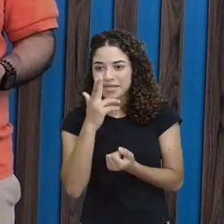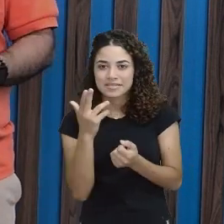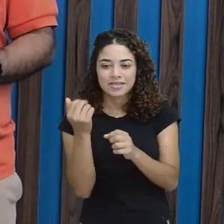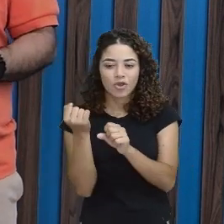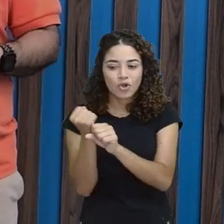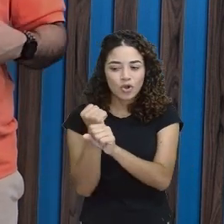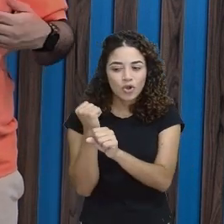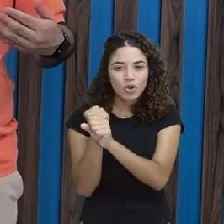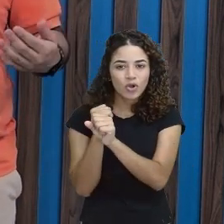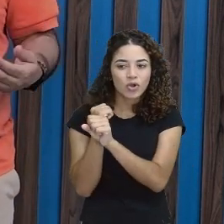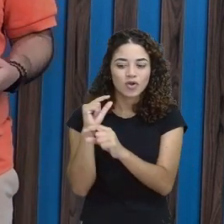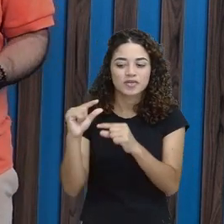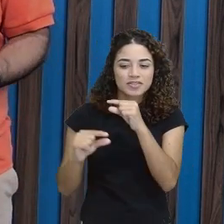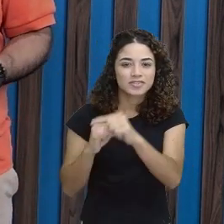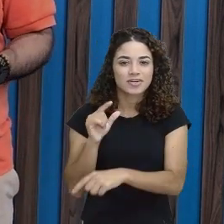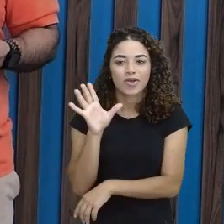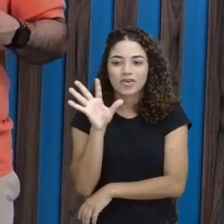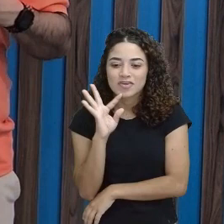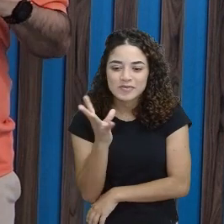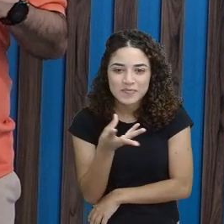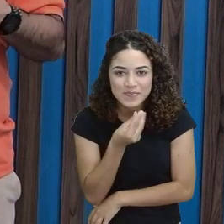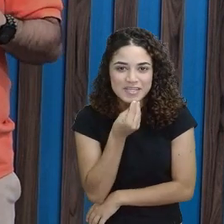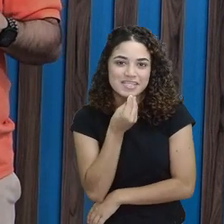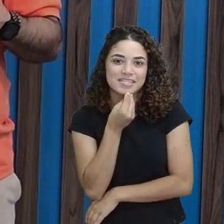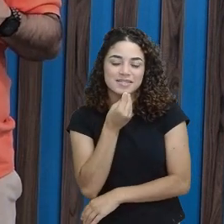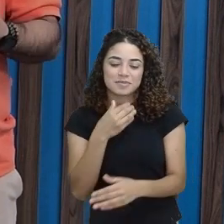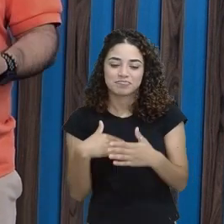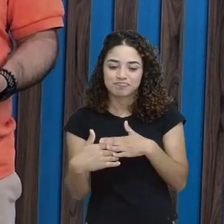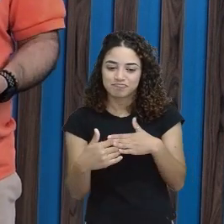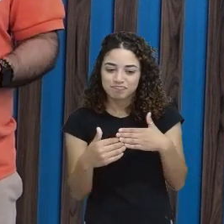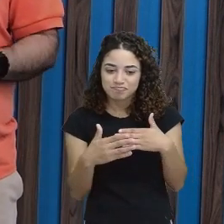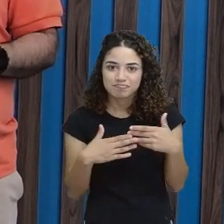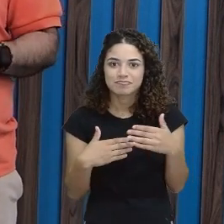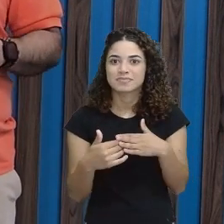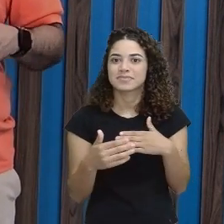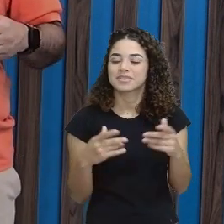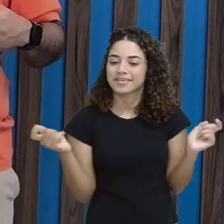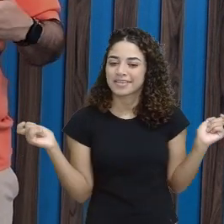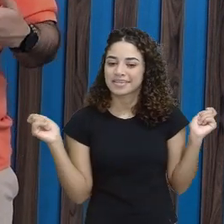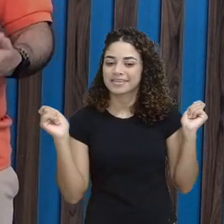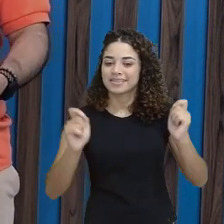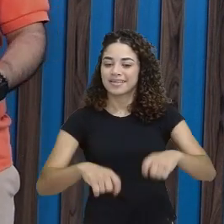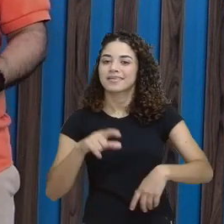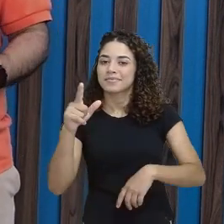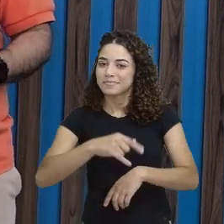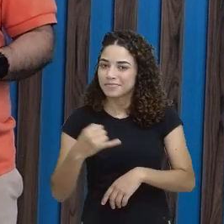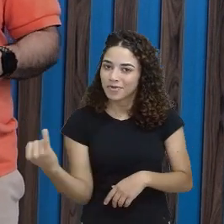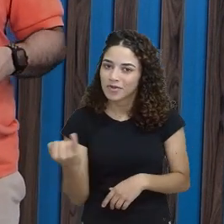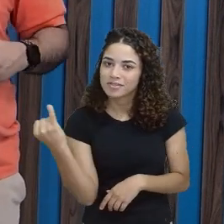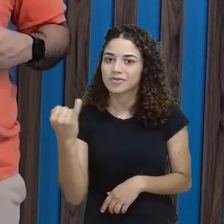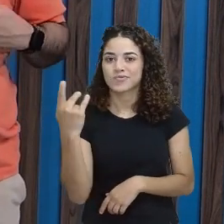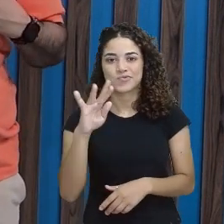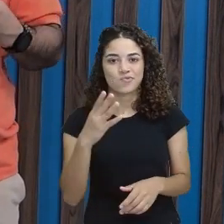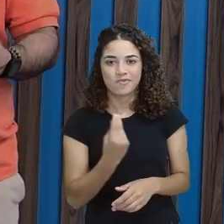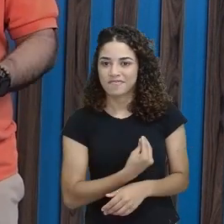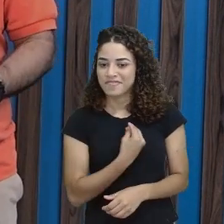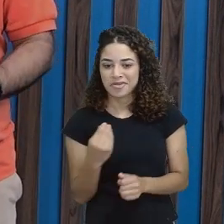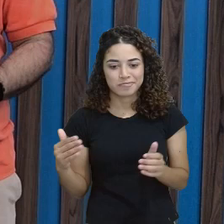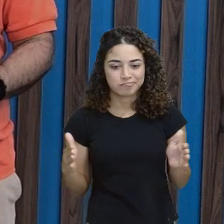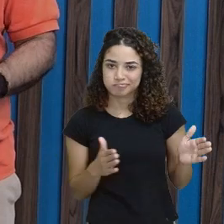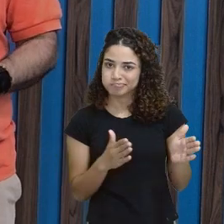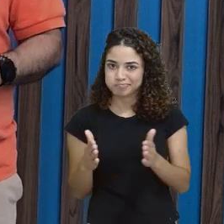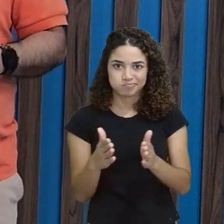construindo saberes, competências, né, que serão muito importantes na caminhada de vocês, né, na caminhada de toda a vida